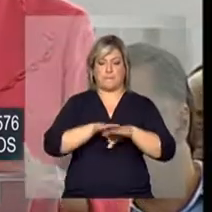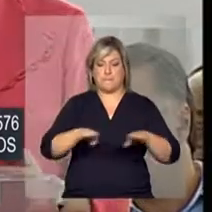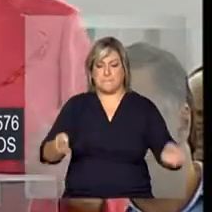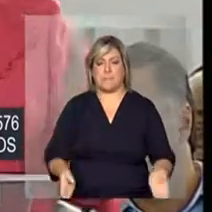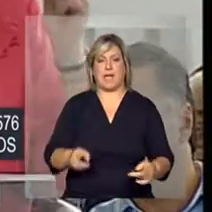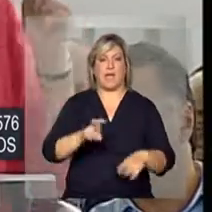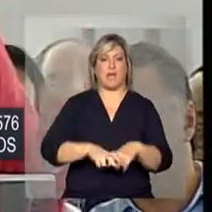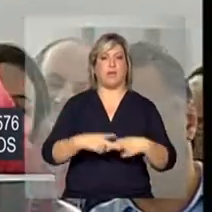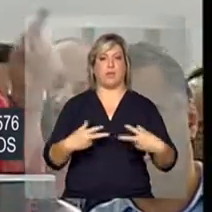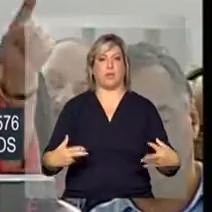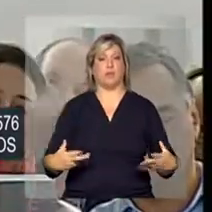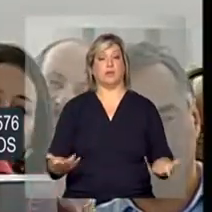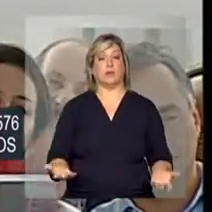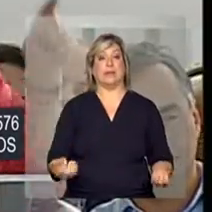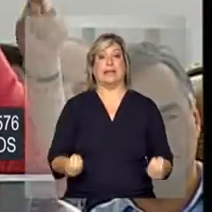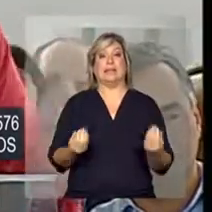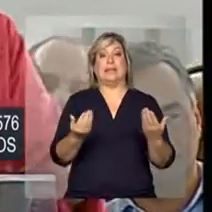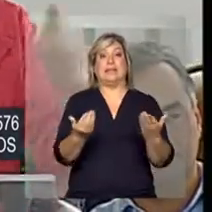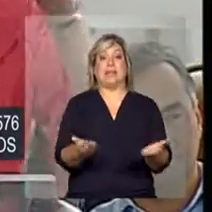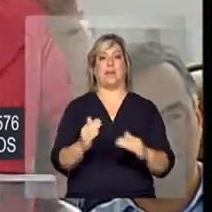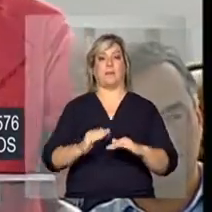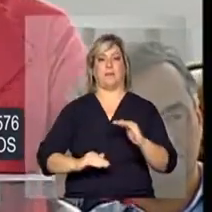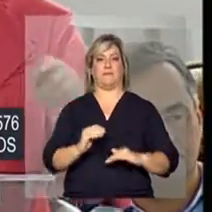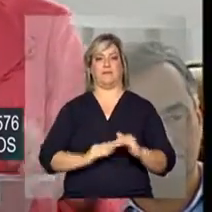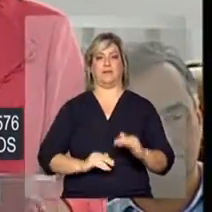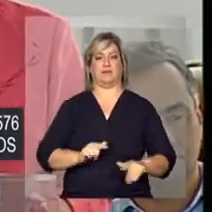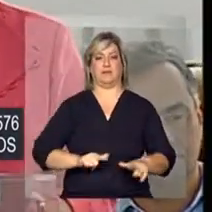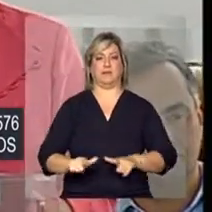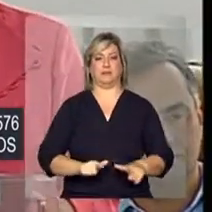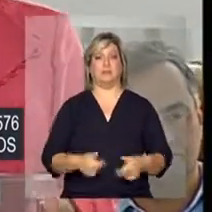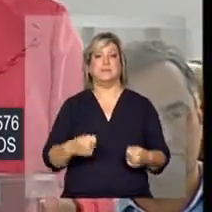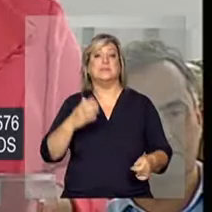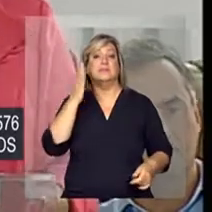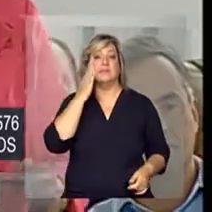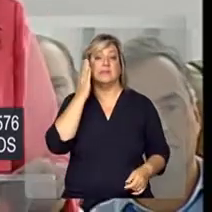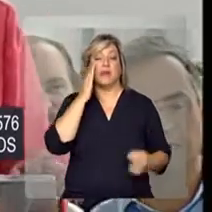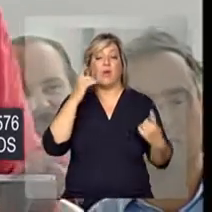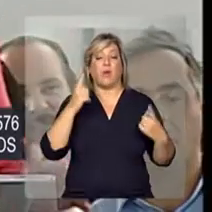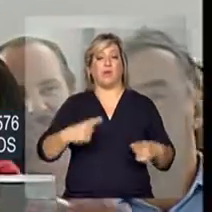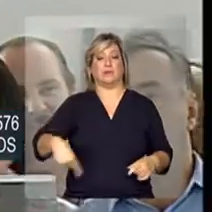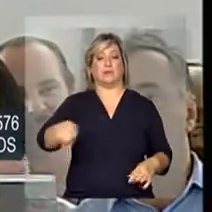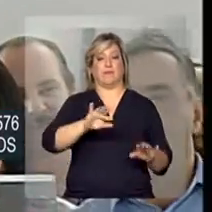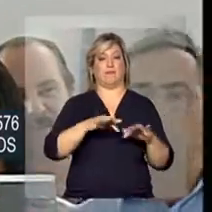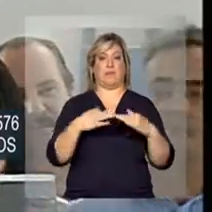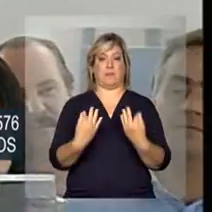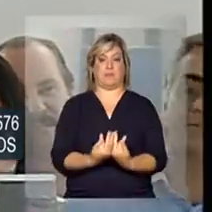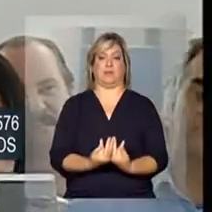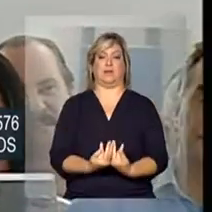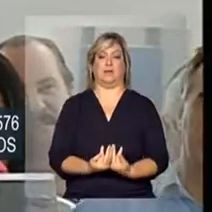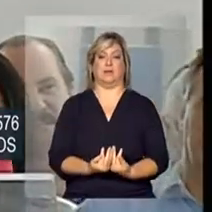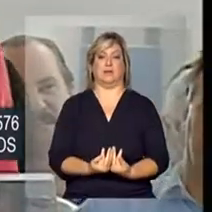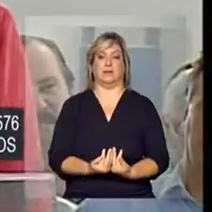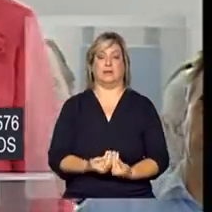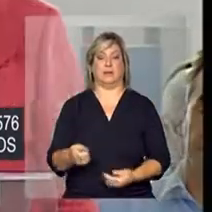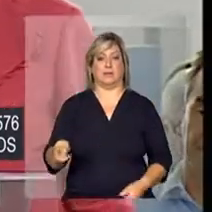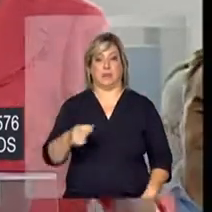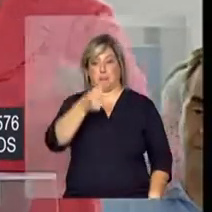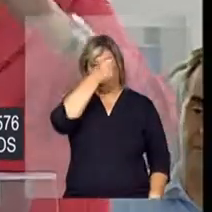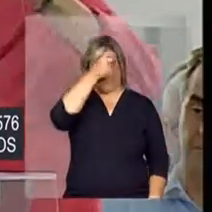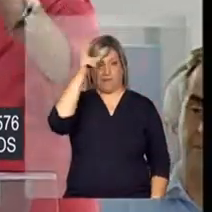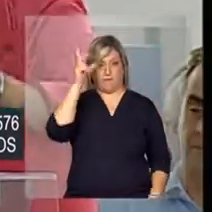profissão. Precisamos também saber onde estão essas famílias, porque, como disse o prefeito